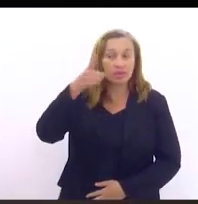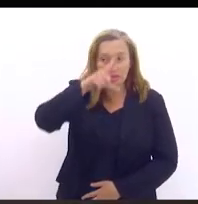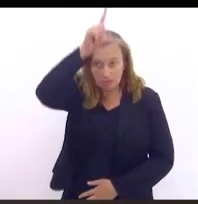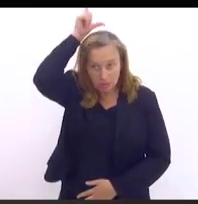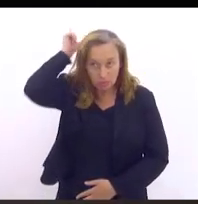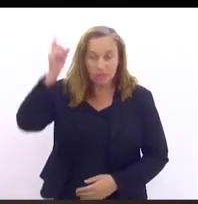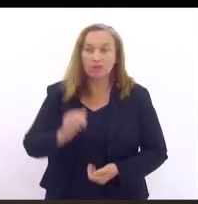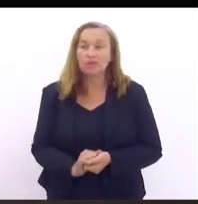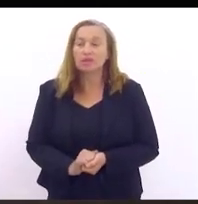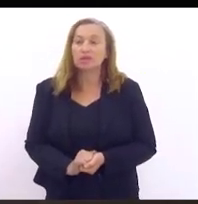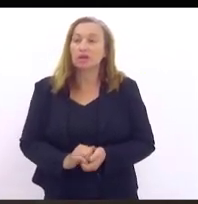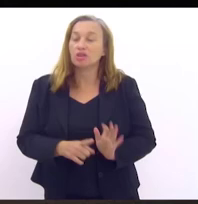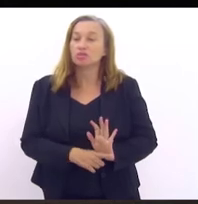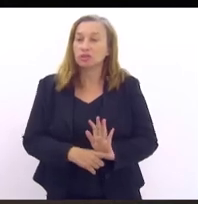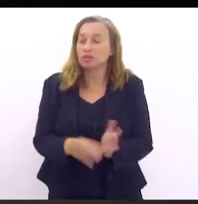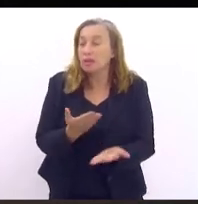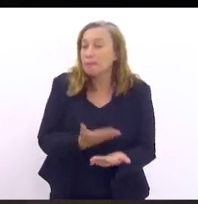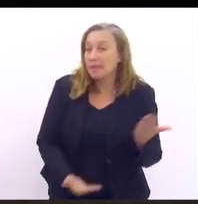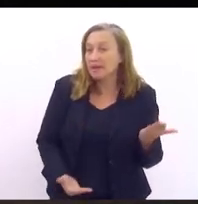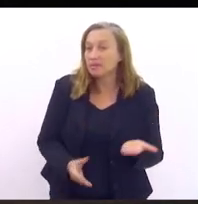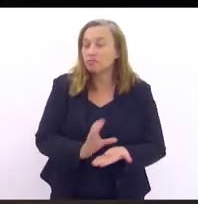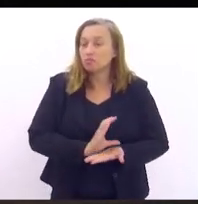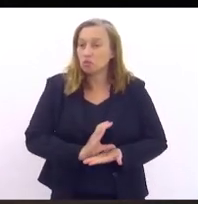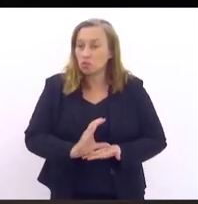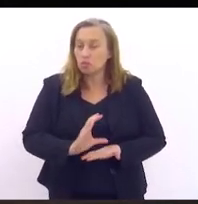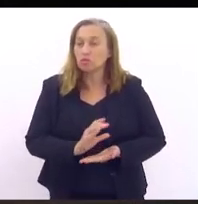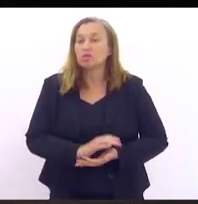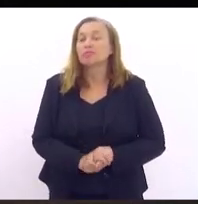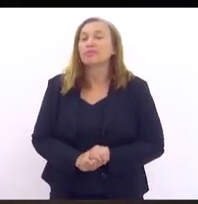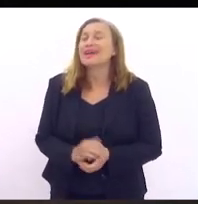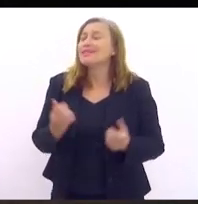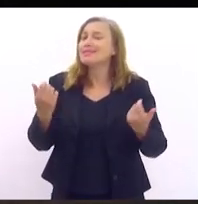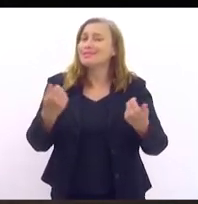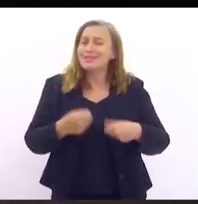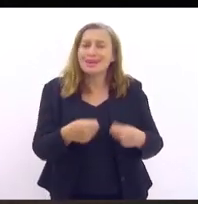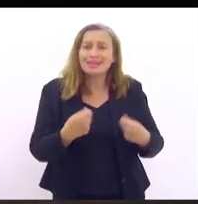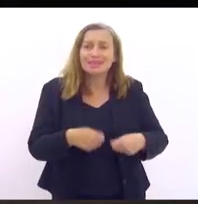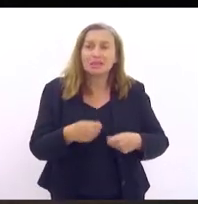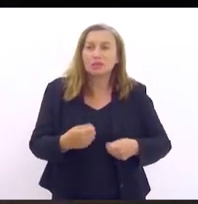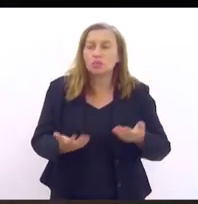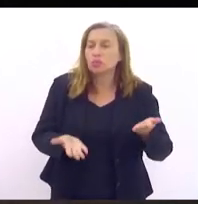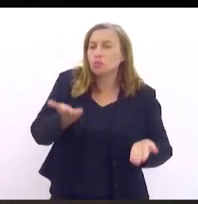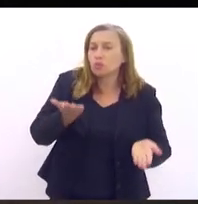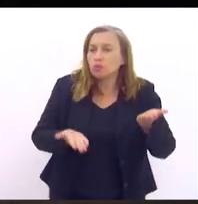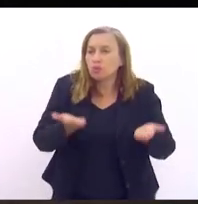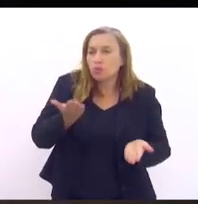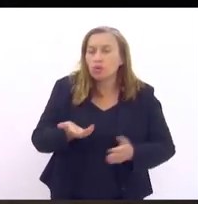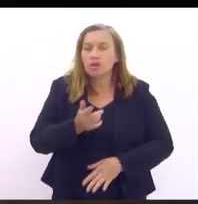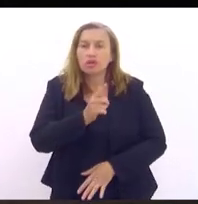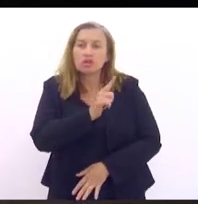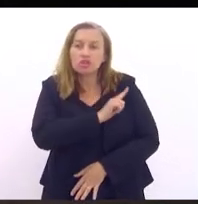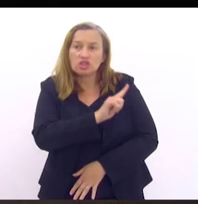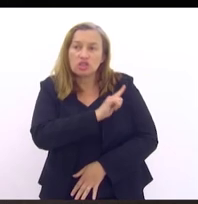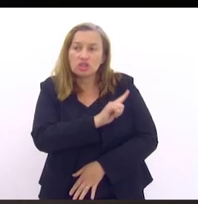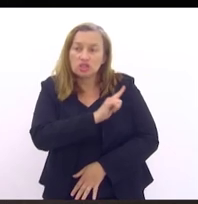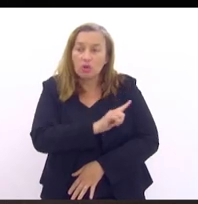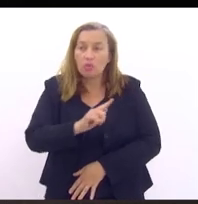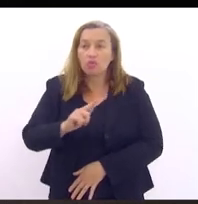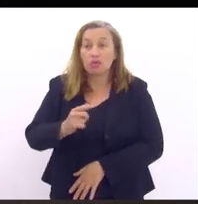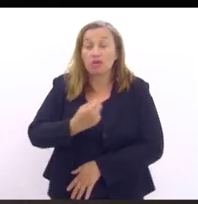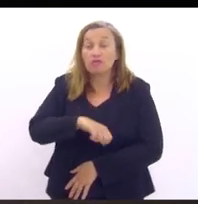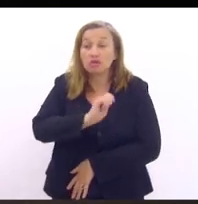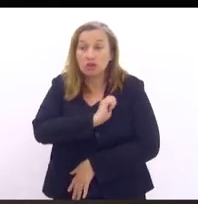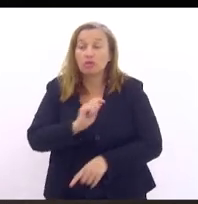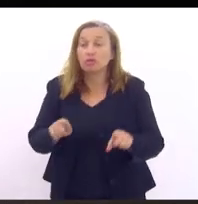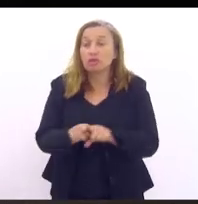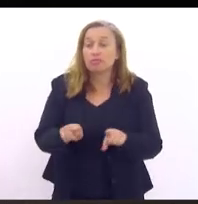compensar essa perda de recursos provém da necessidade de equilíbrio da gestão fiscal estadual,